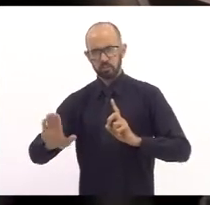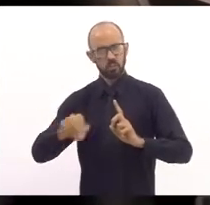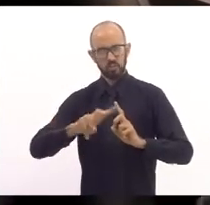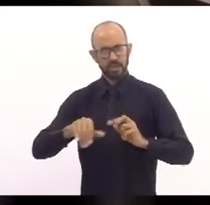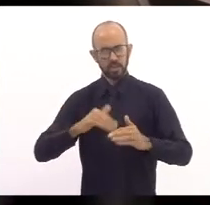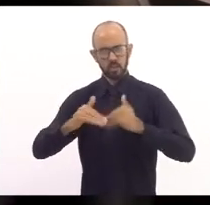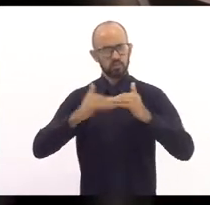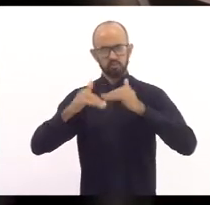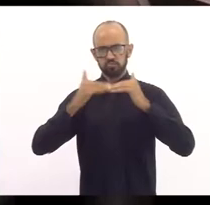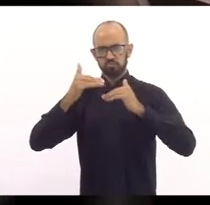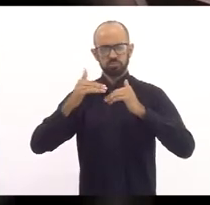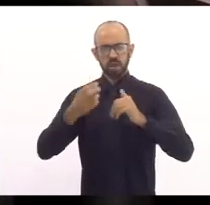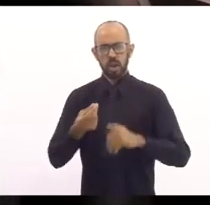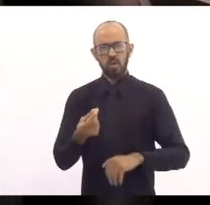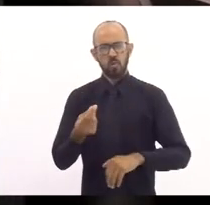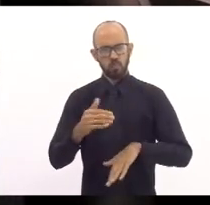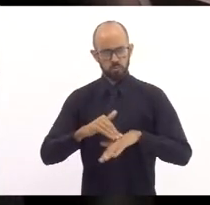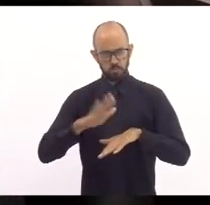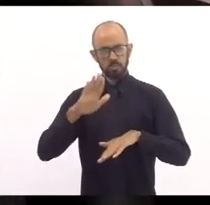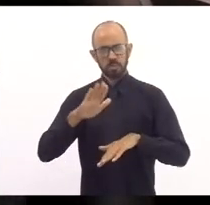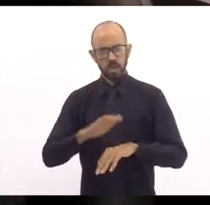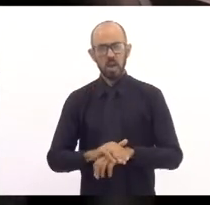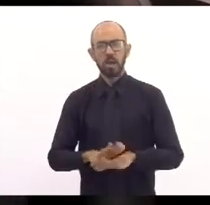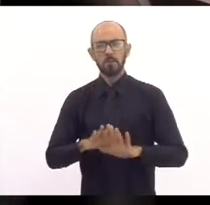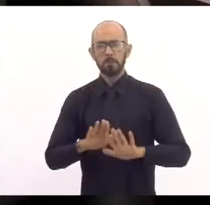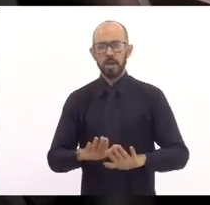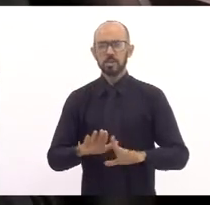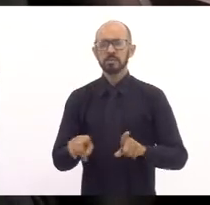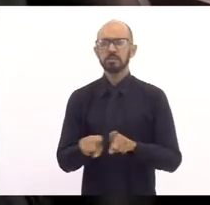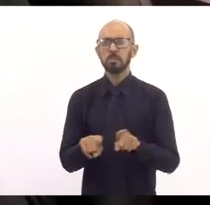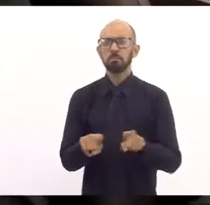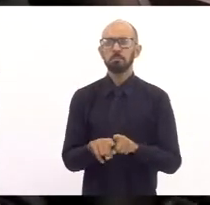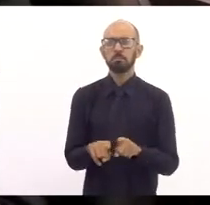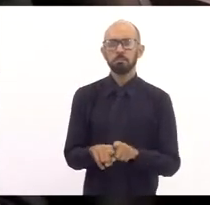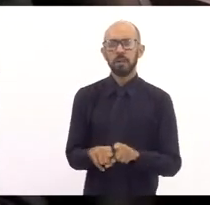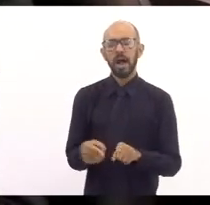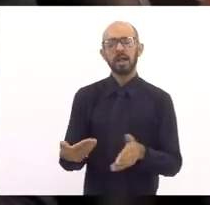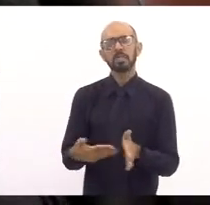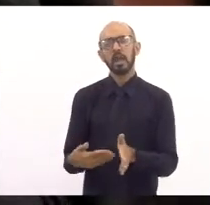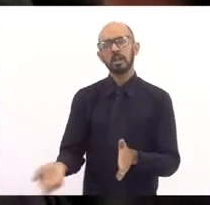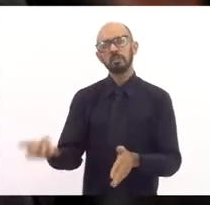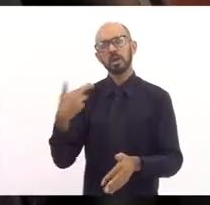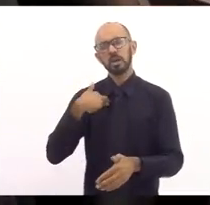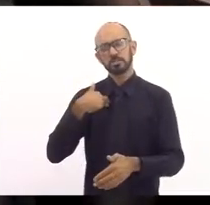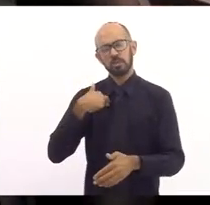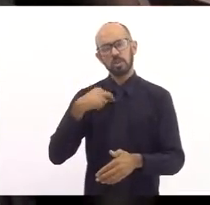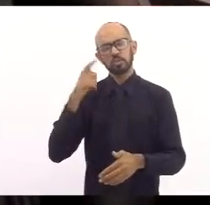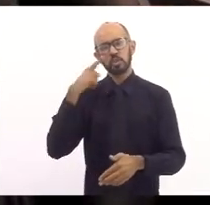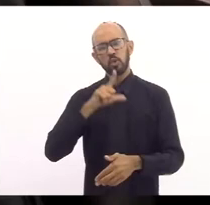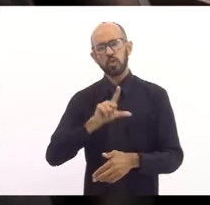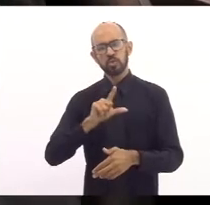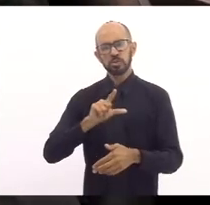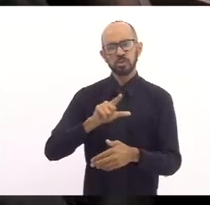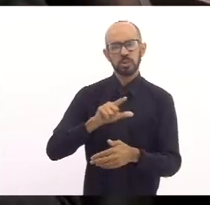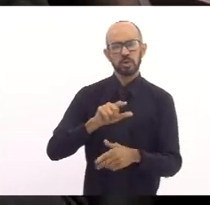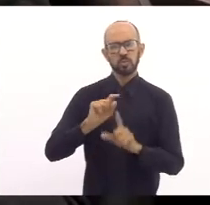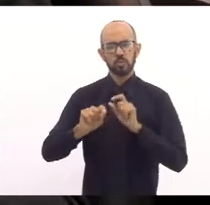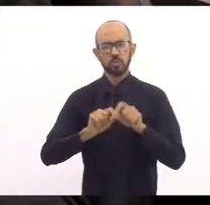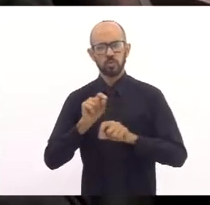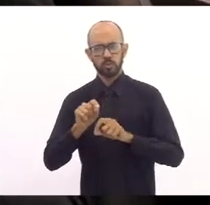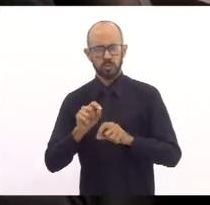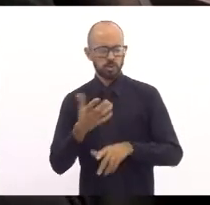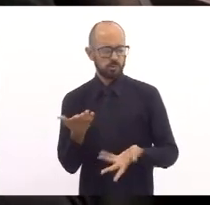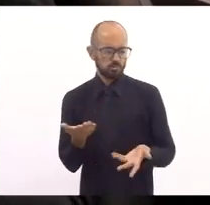em tratativa alguma, enquanto não houvesse um resultado, uma resposta que alcance um... é lógico, a gente